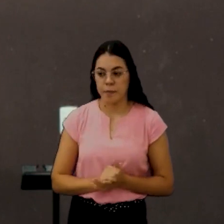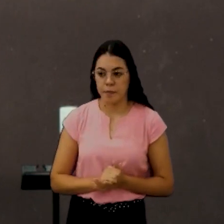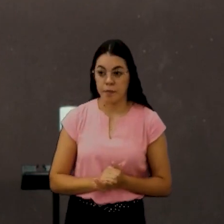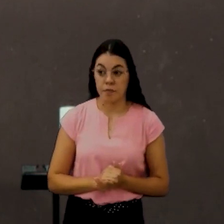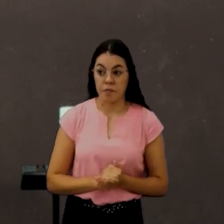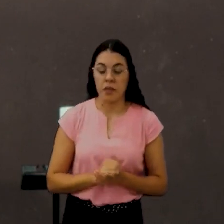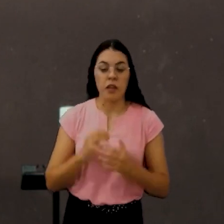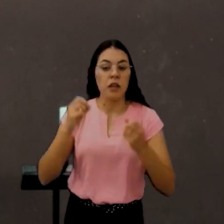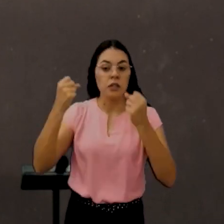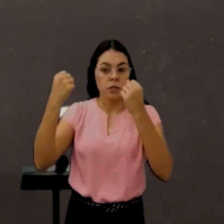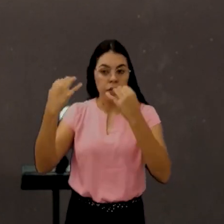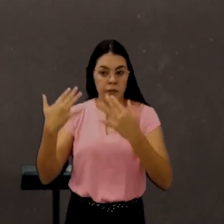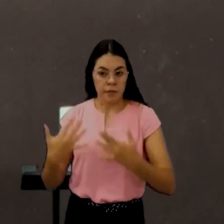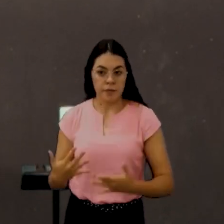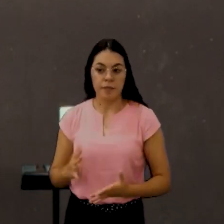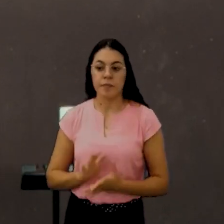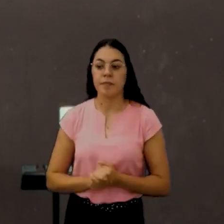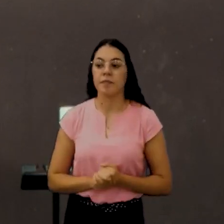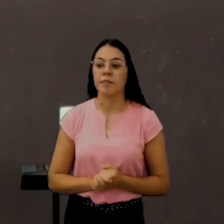Diz assim: